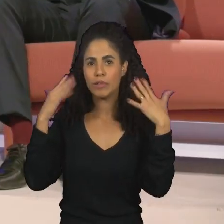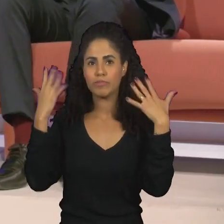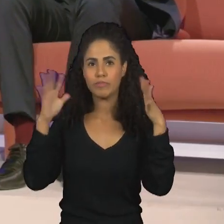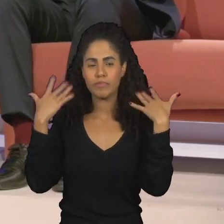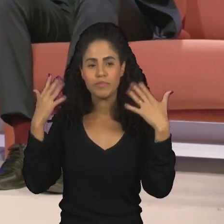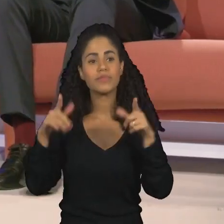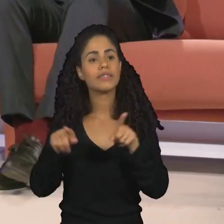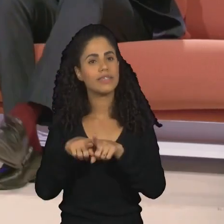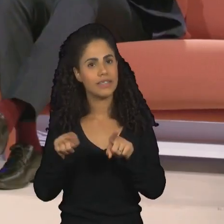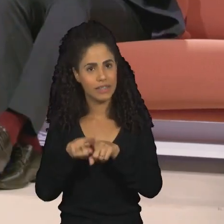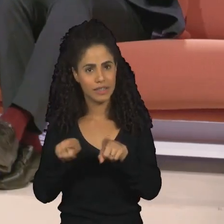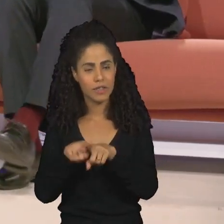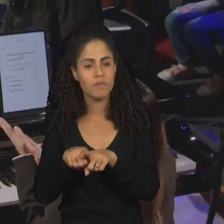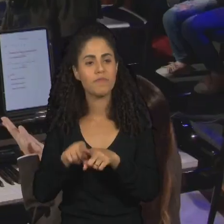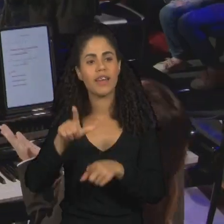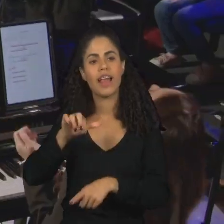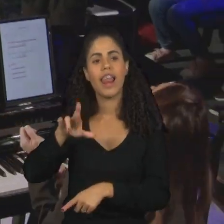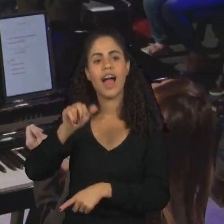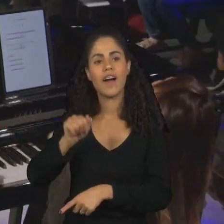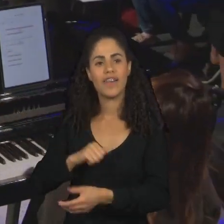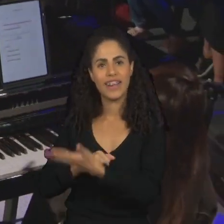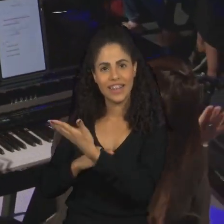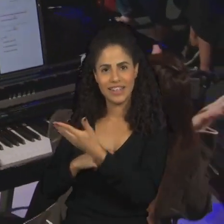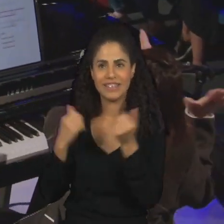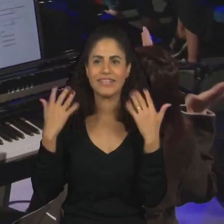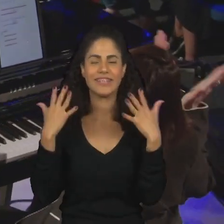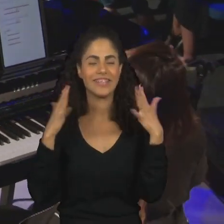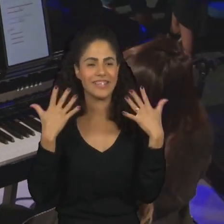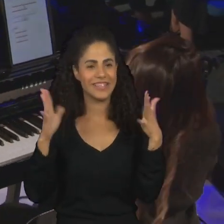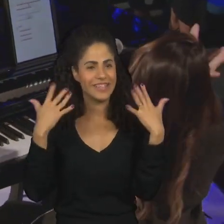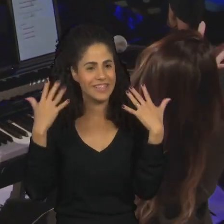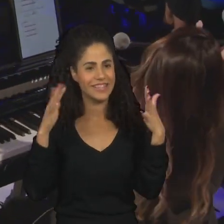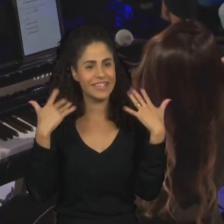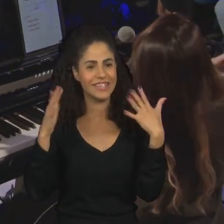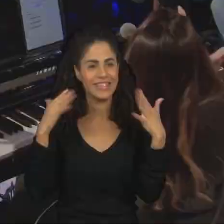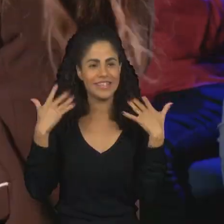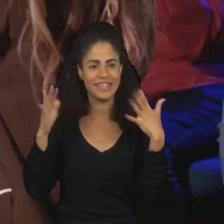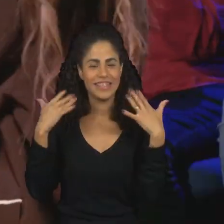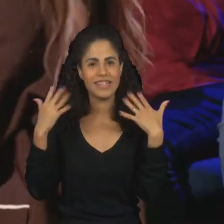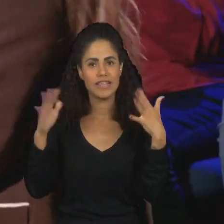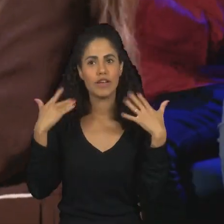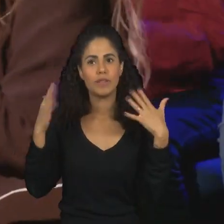e nossa maestra Laura Visconti.